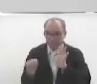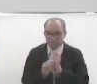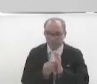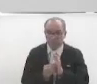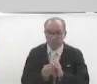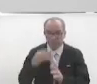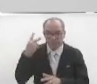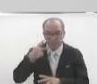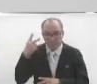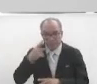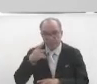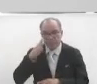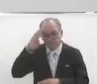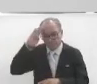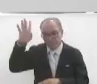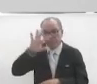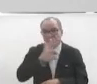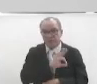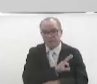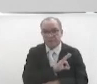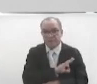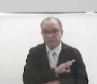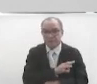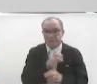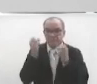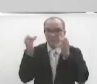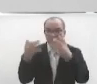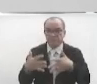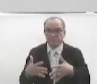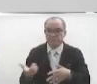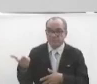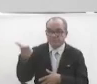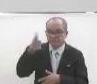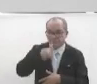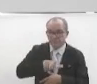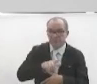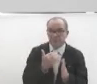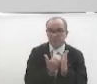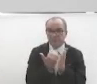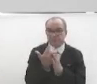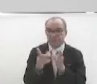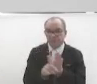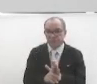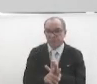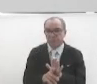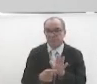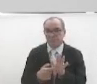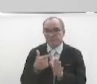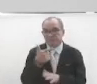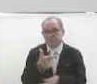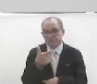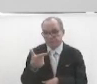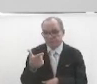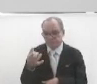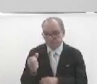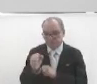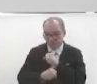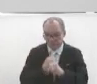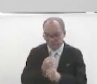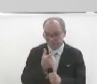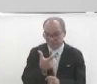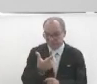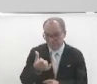do vereador Subtenente guinâncio que Versa novamente é o Projeto se referindo ao 22 meses